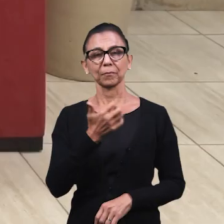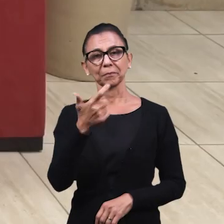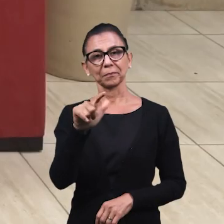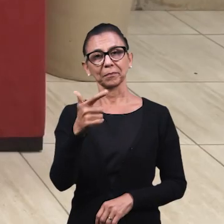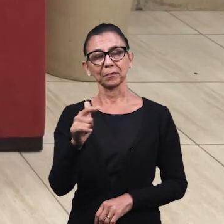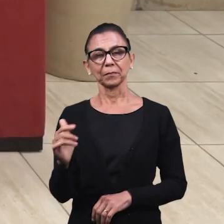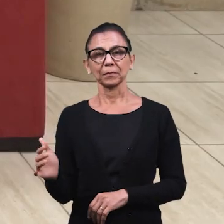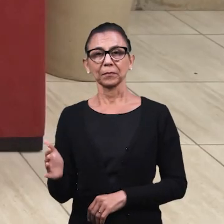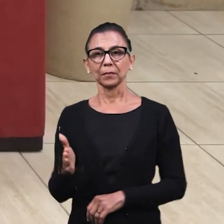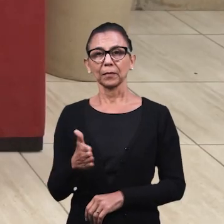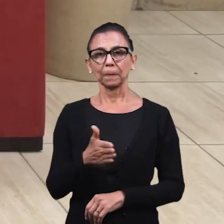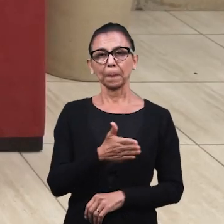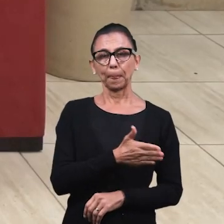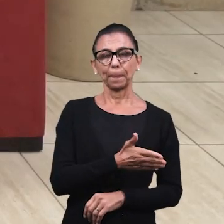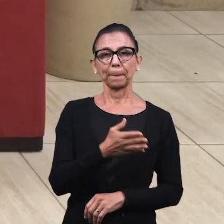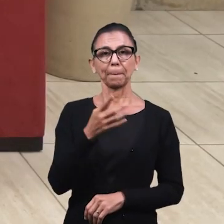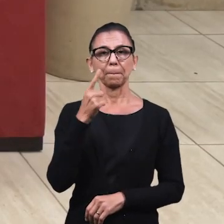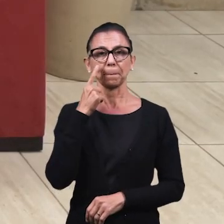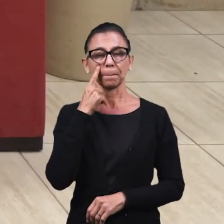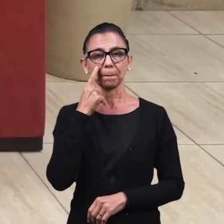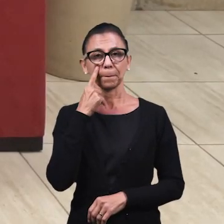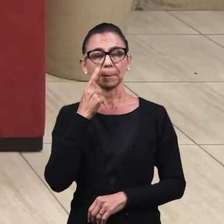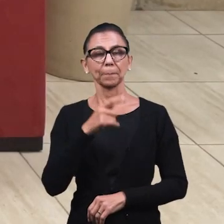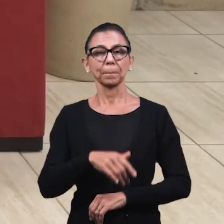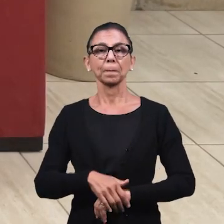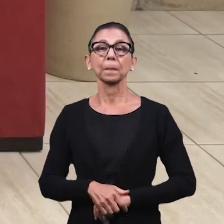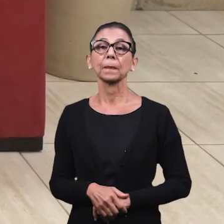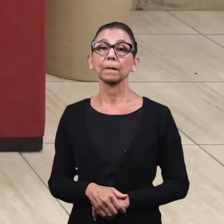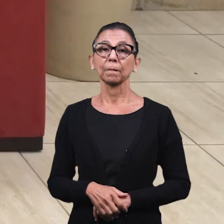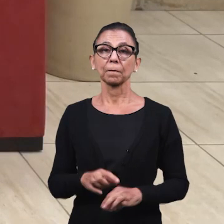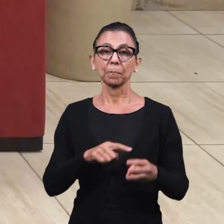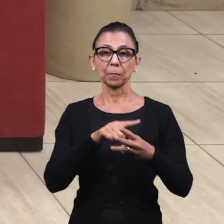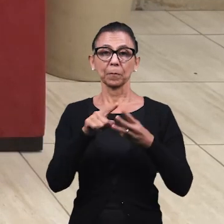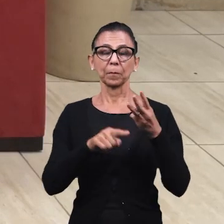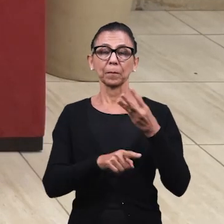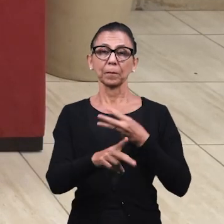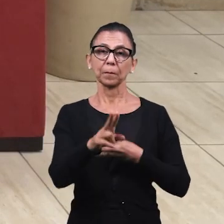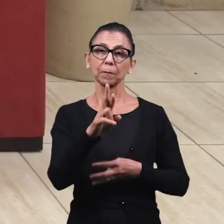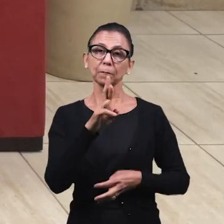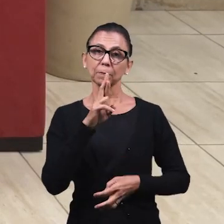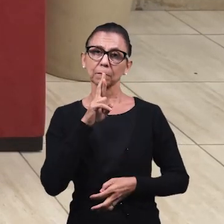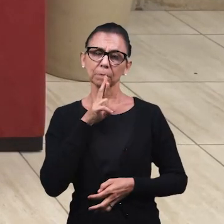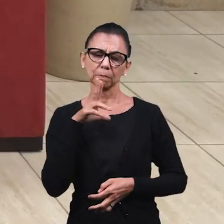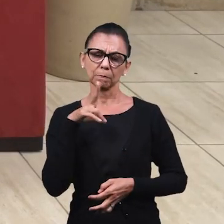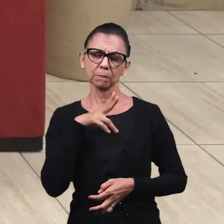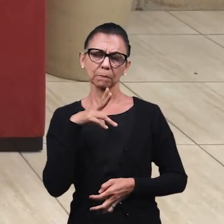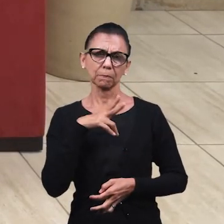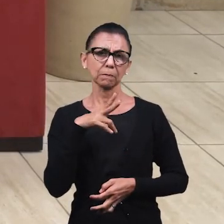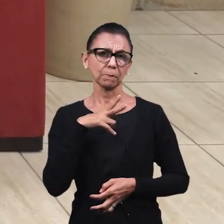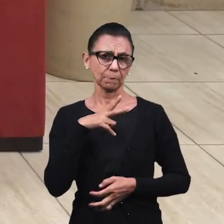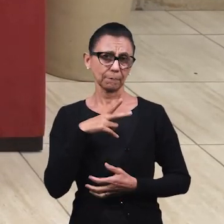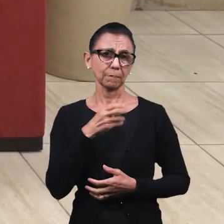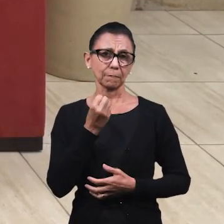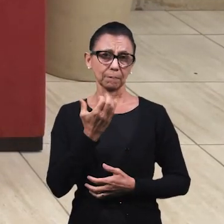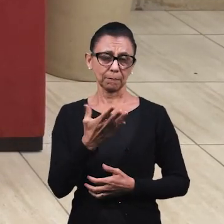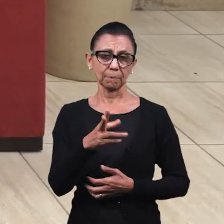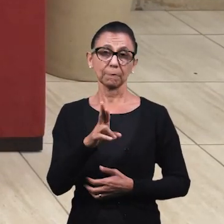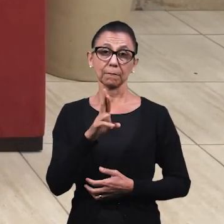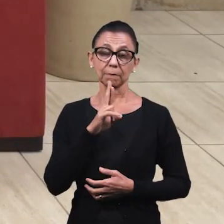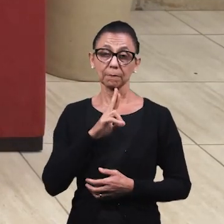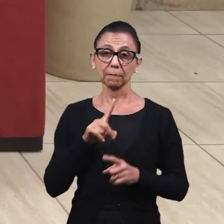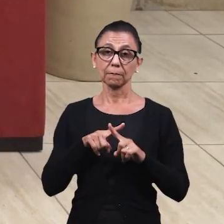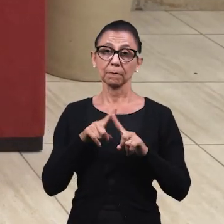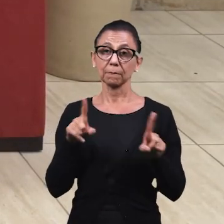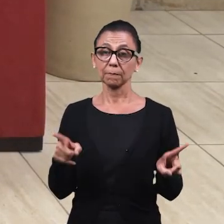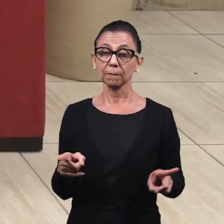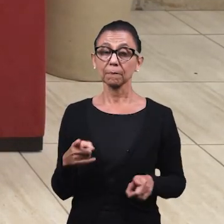Jesus. Então, meus irmãos, assistimos aqui atentamente as 3 respostas, particularmente as 3 respostas muito boas,